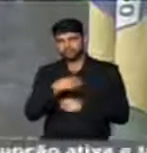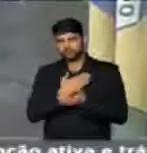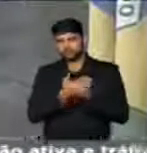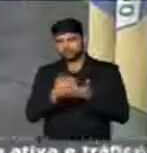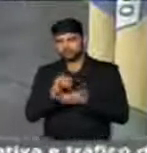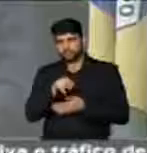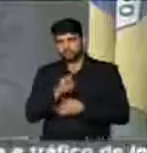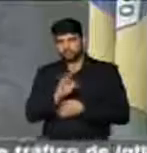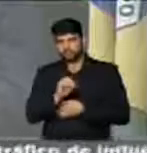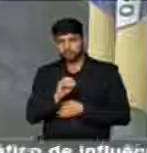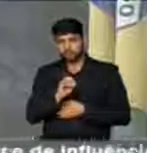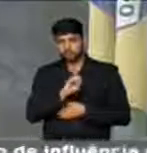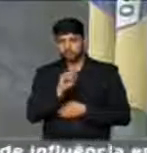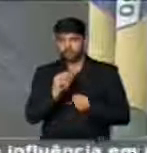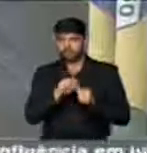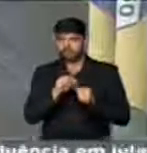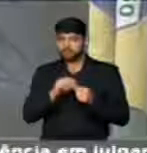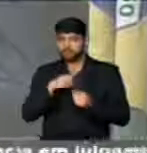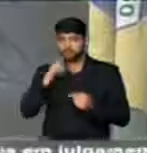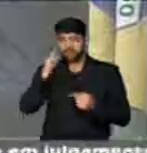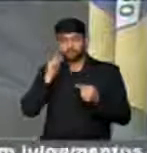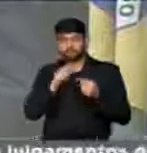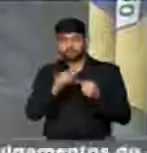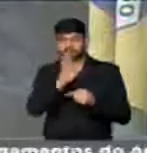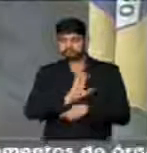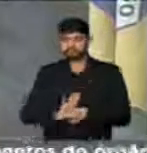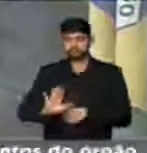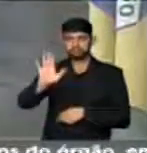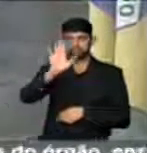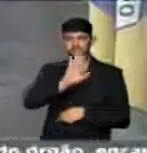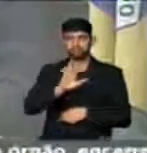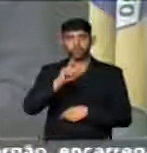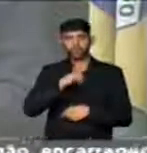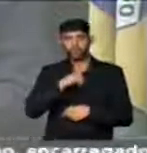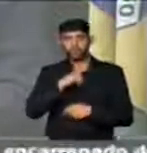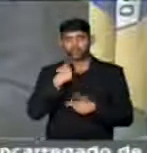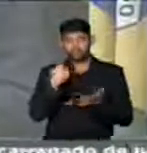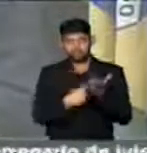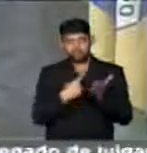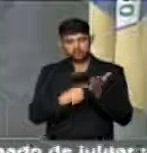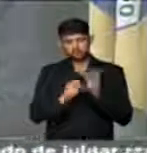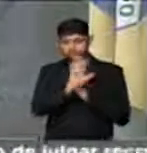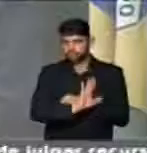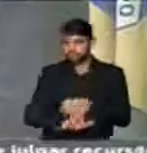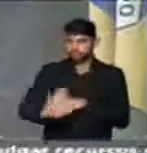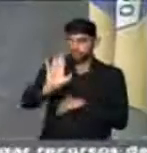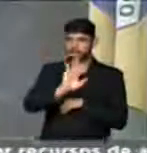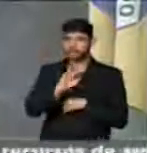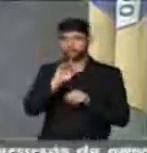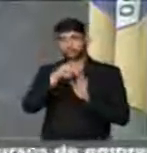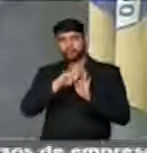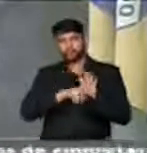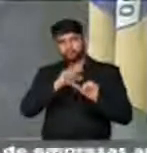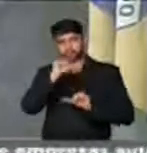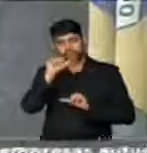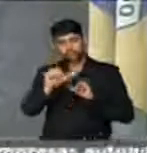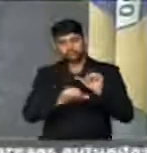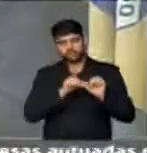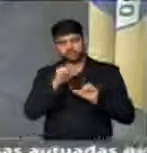mandato, para que faça um entendimento nacional, um grande pacto nacional de